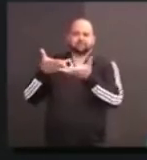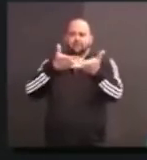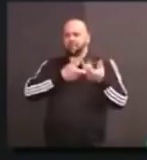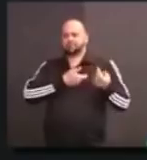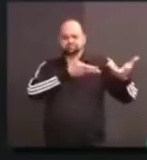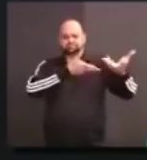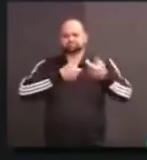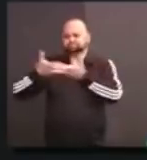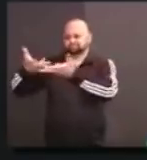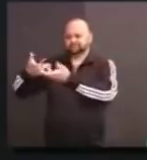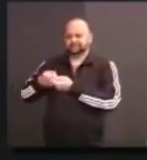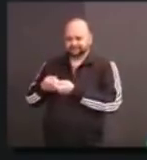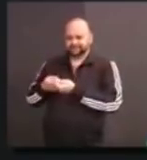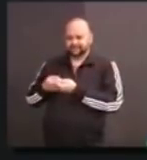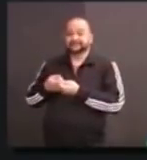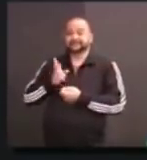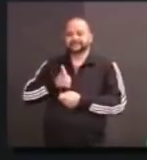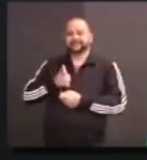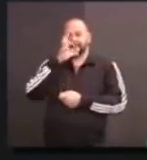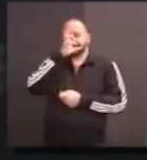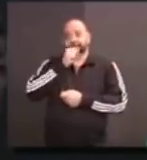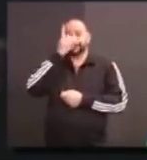principalmente nos fins de semana,